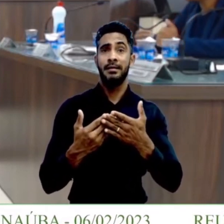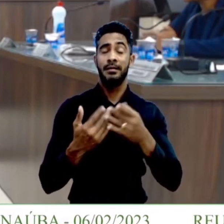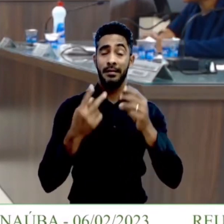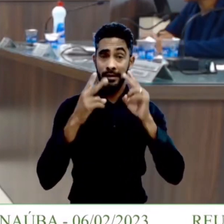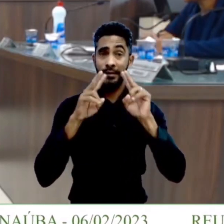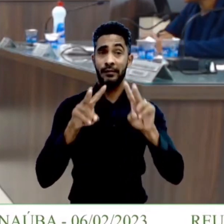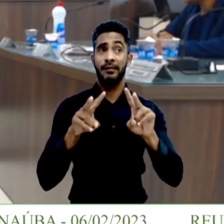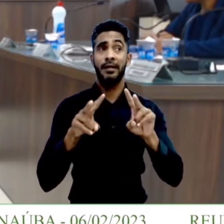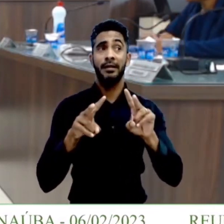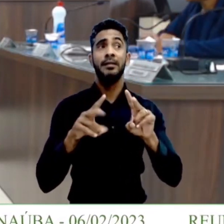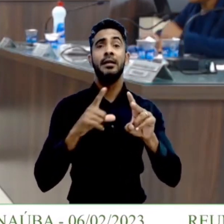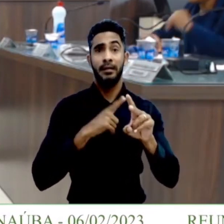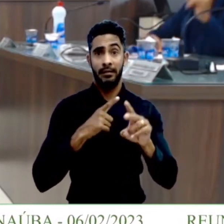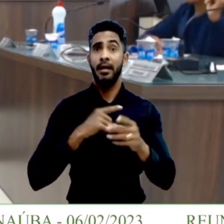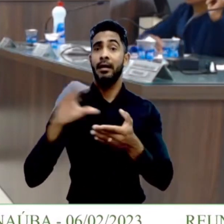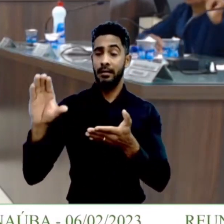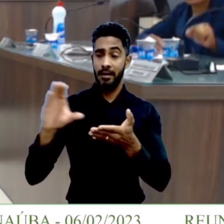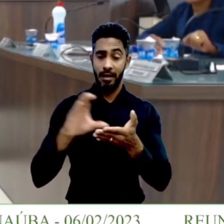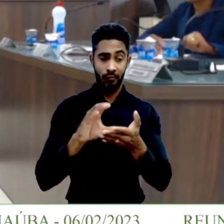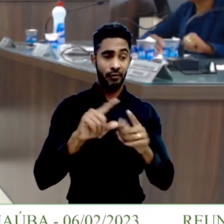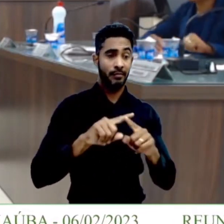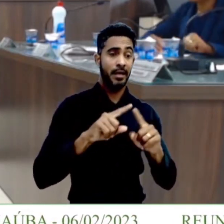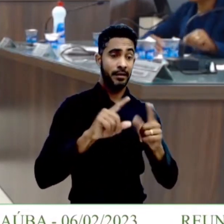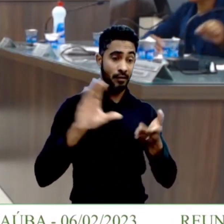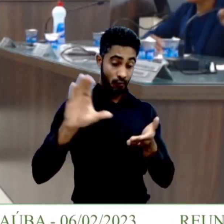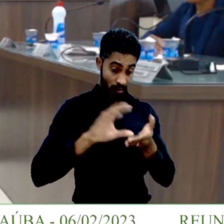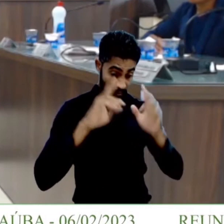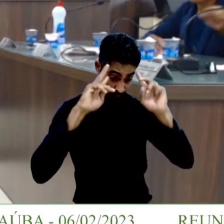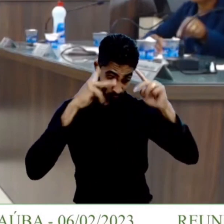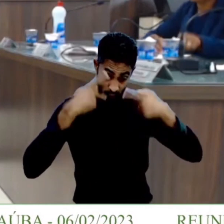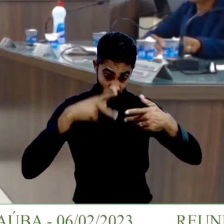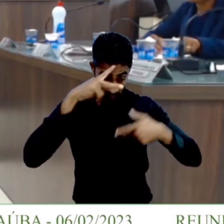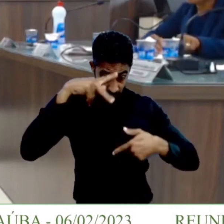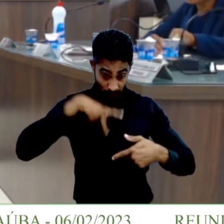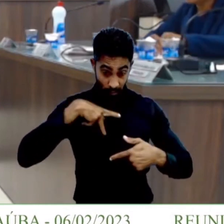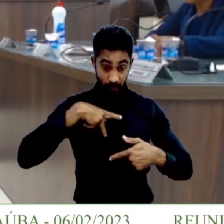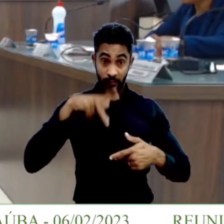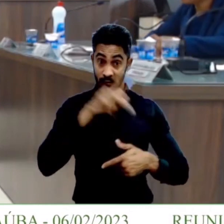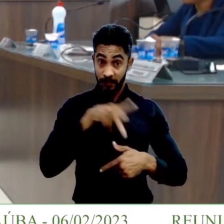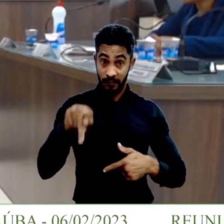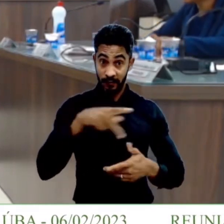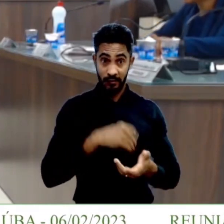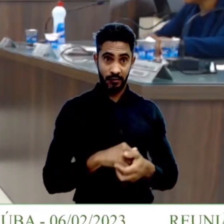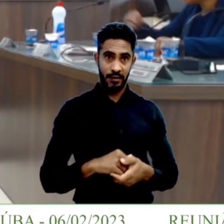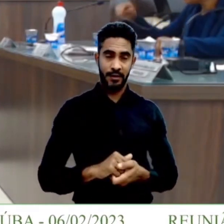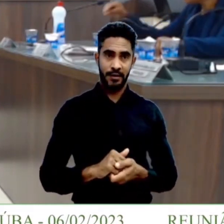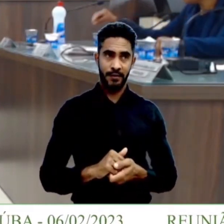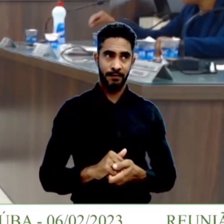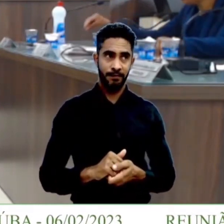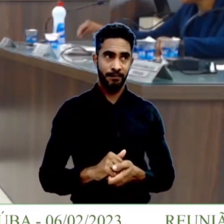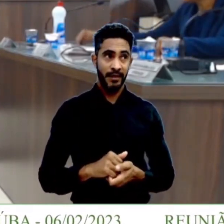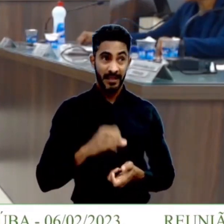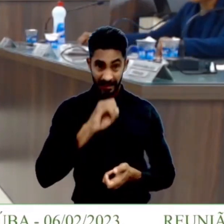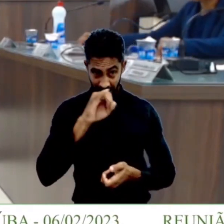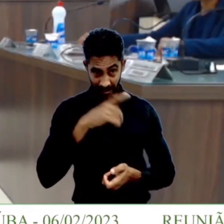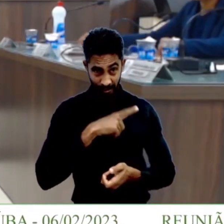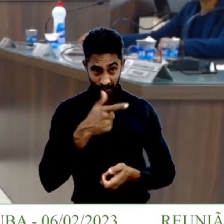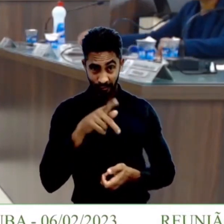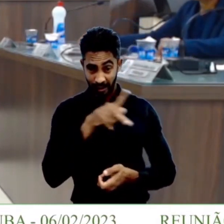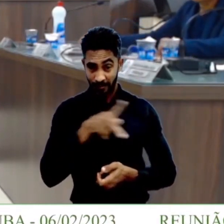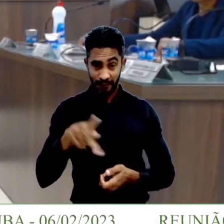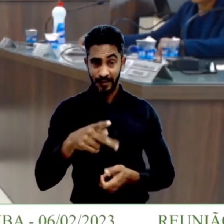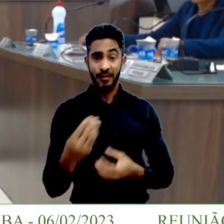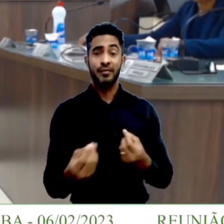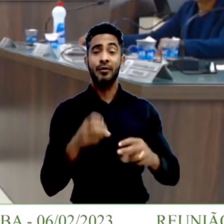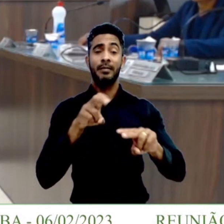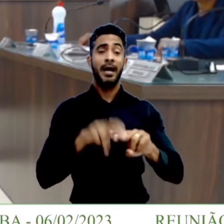assistidas de recursos. Mas e o recurso humano, que são os professores? Porque sem os professores não existe cadeira,